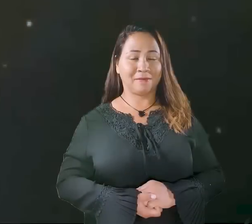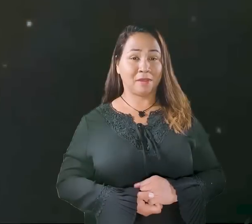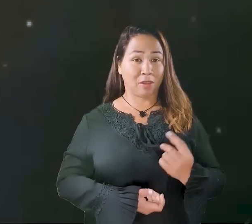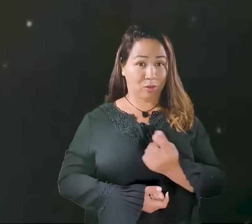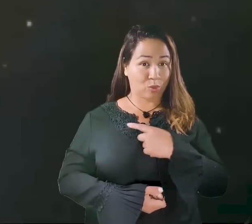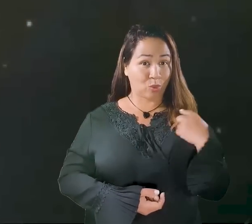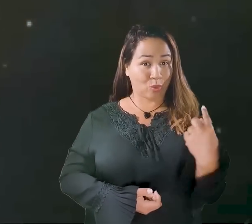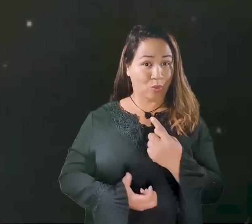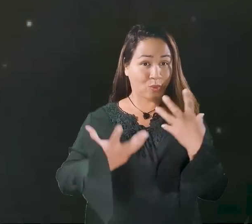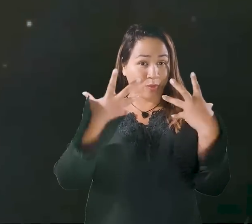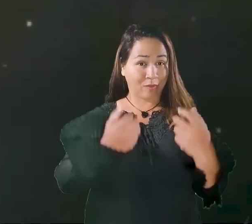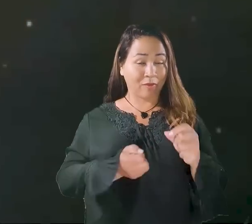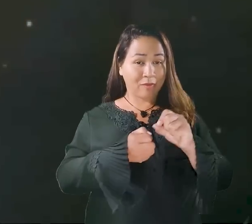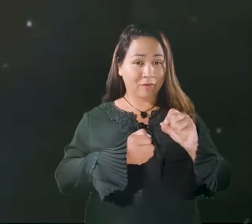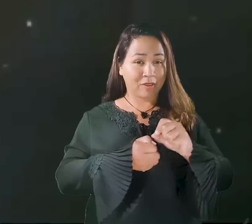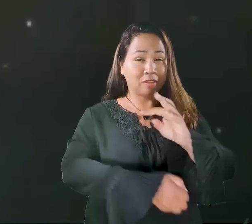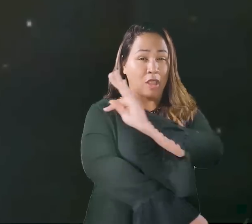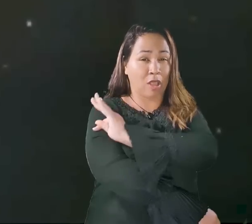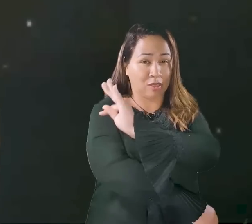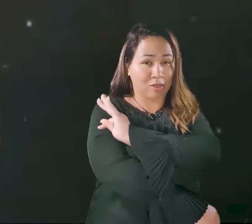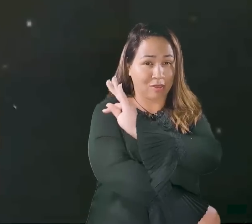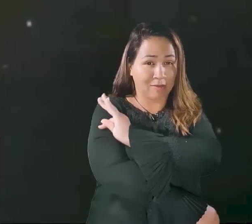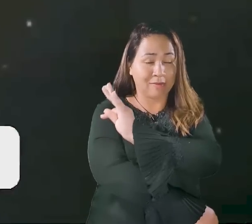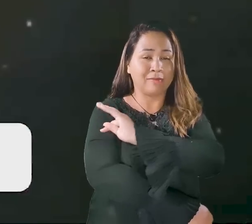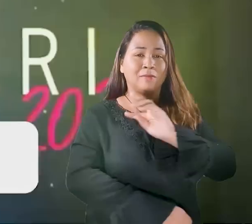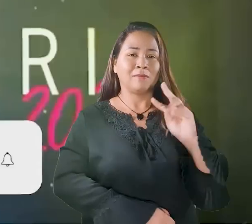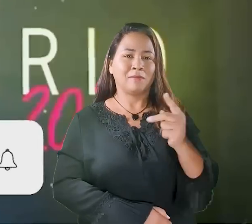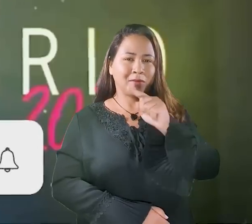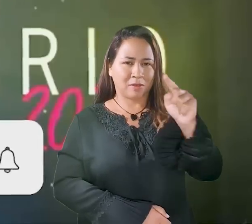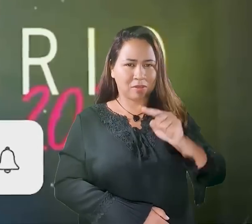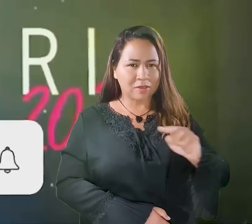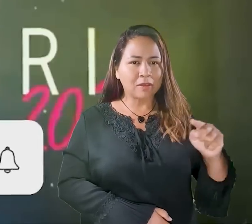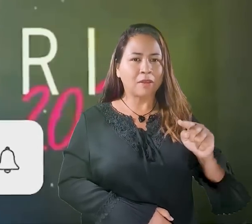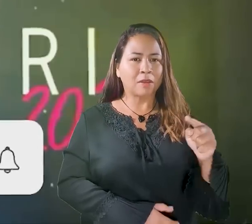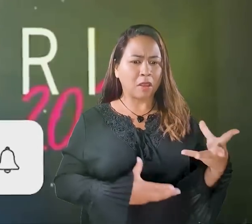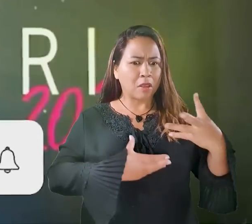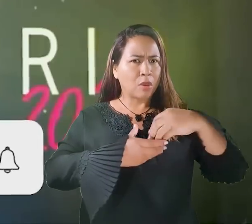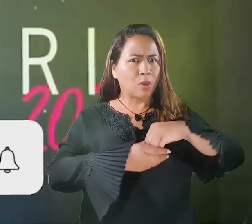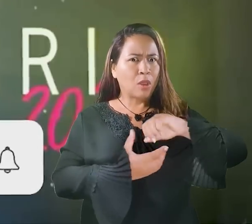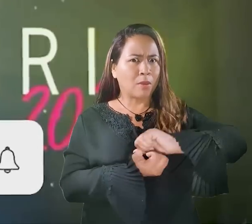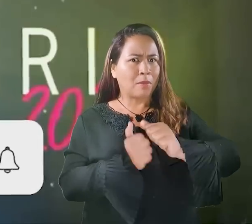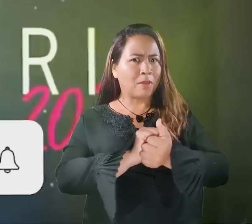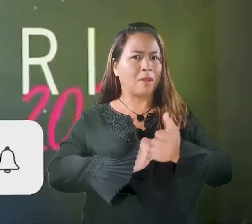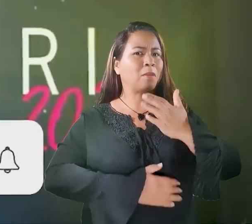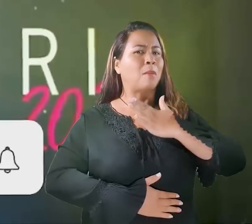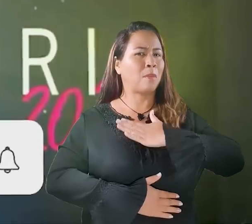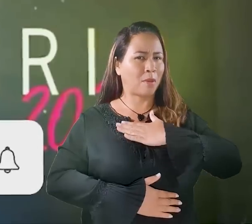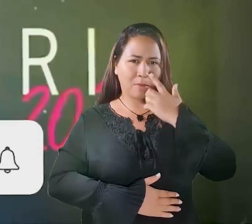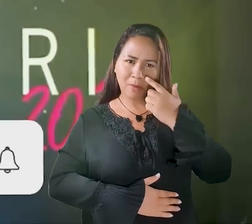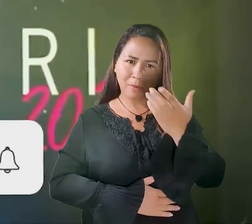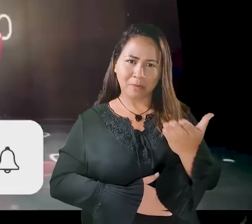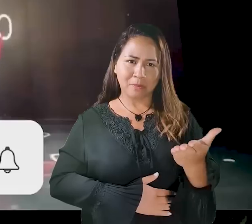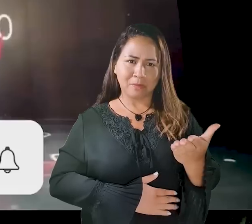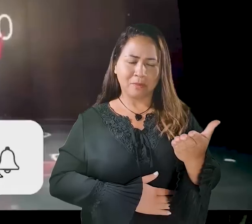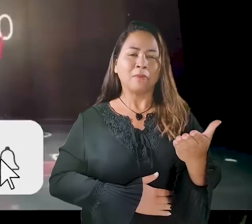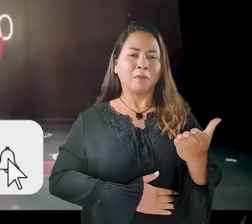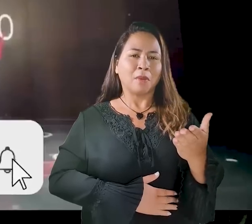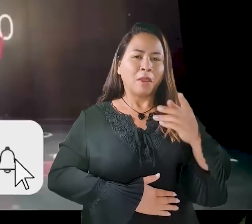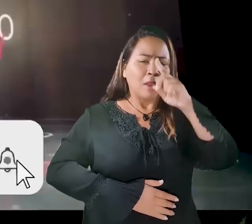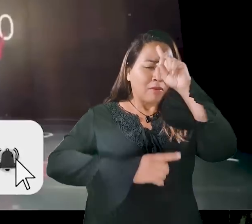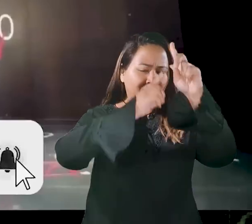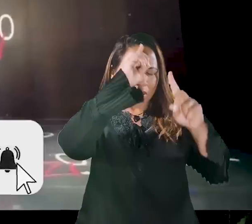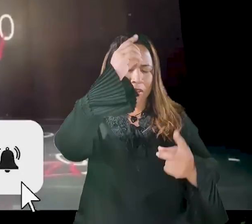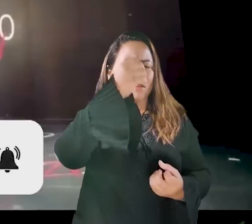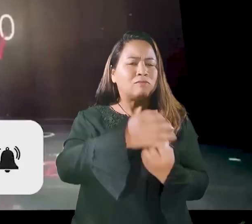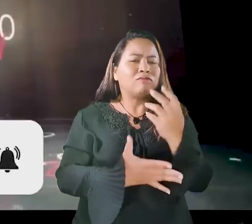Nós vamos fazer a técnica Hertz. A técnica faz parte do meu treinamento completo, holococriação de sonhos e metas. O que nós vamos